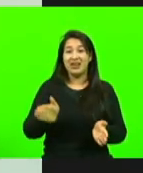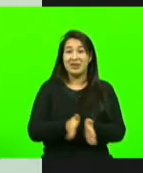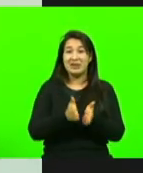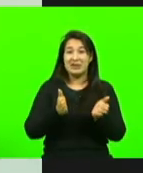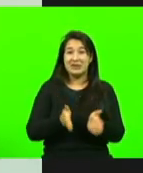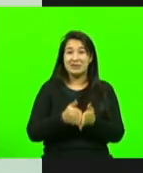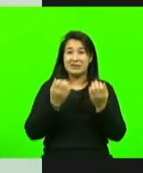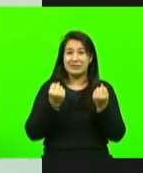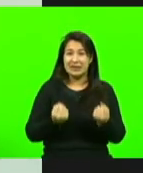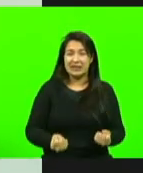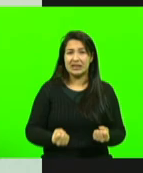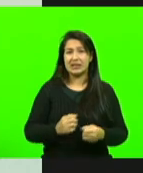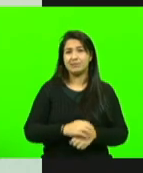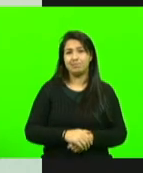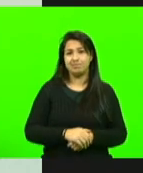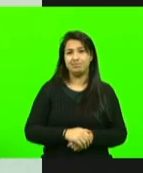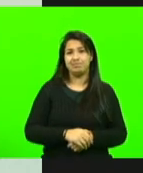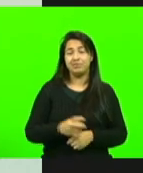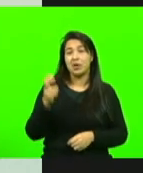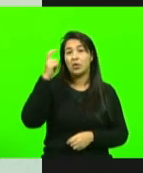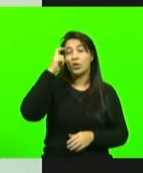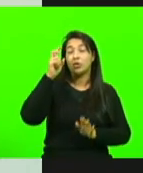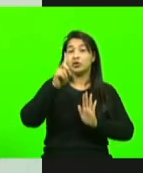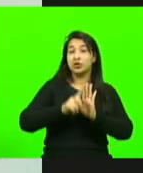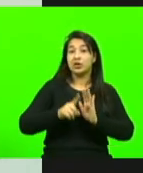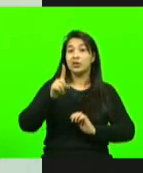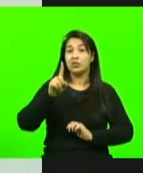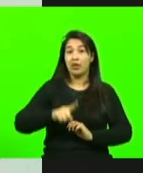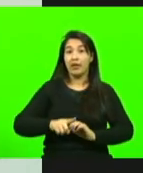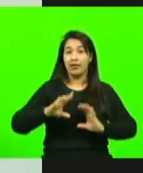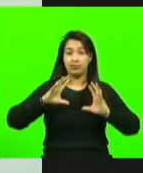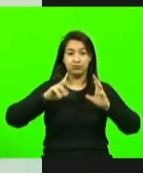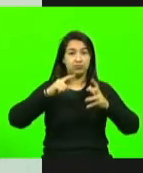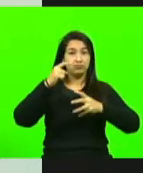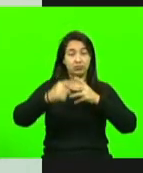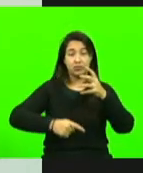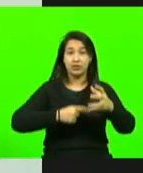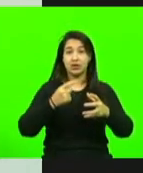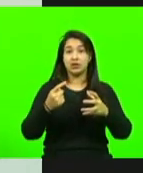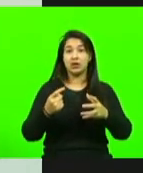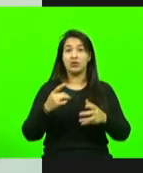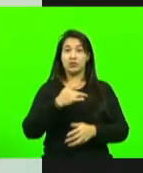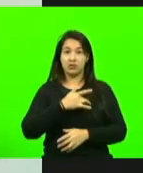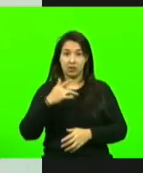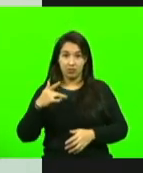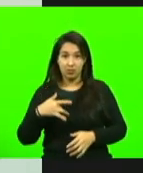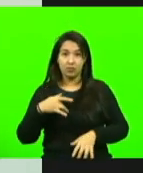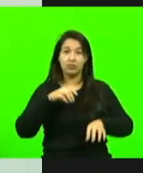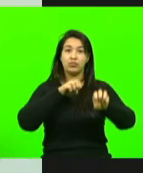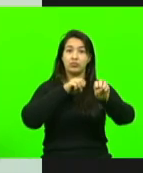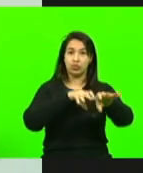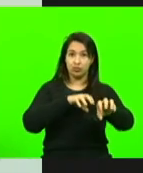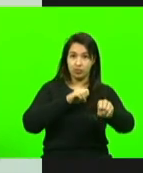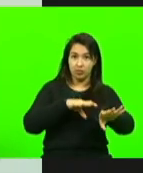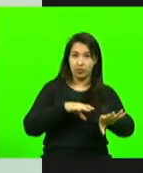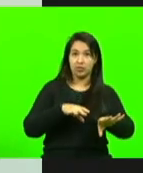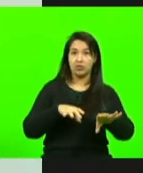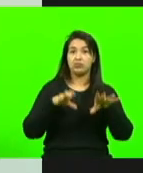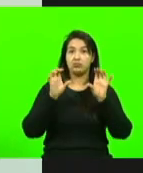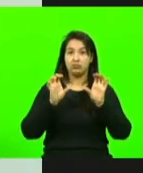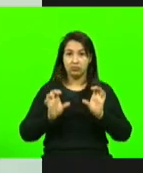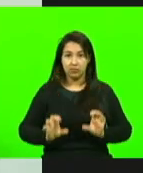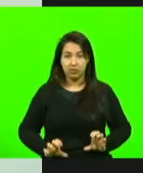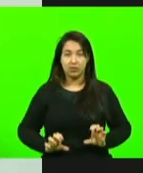não a cultura de direitos é o direito Universal à saúde à educação à cidadania